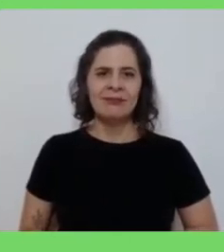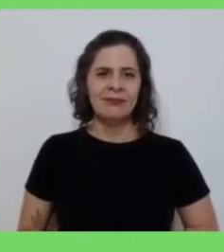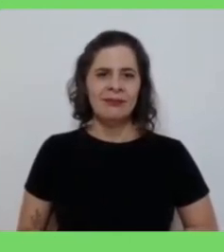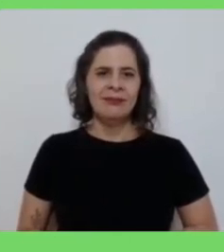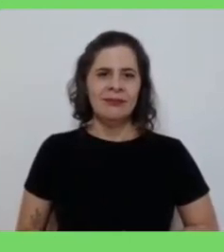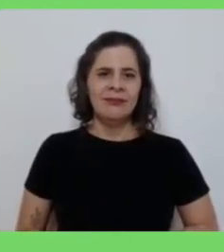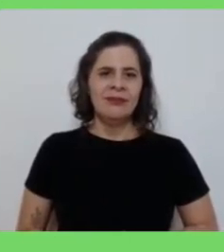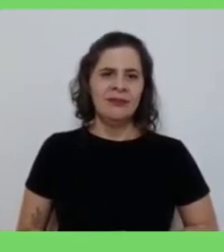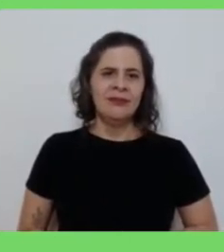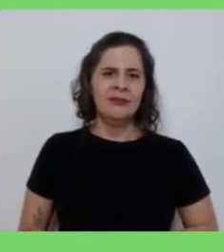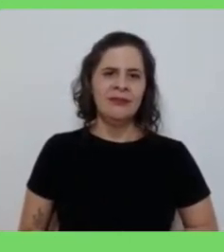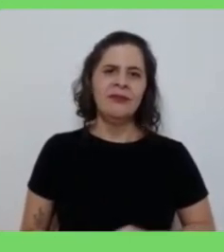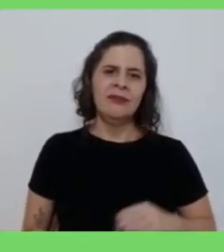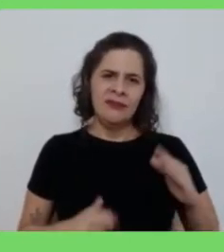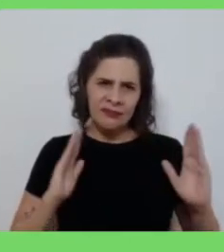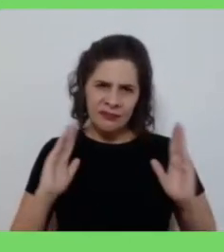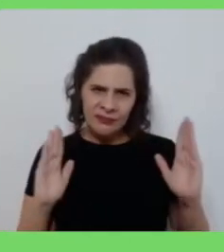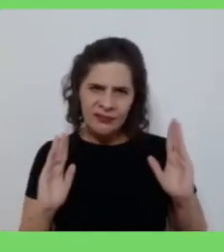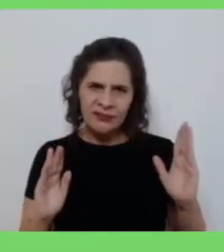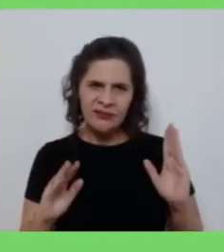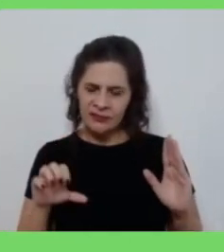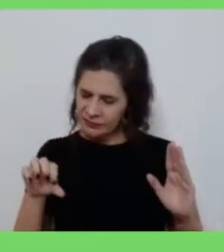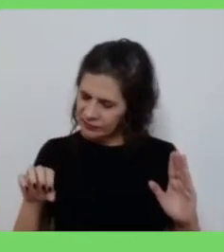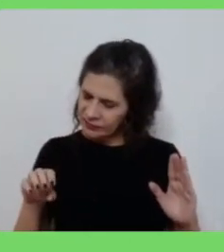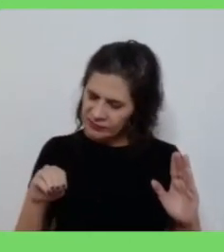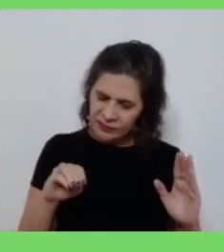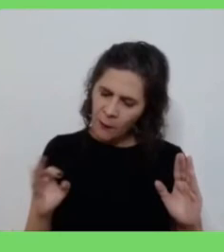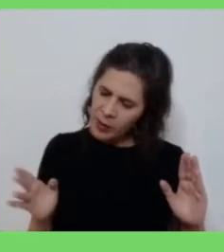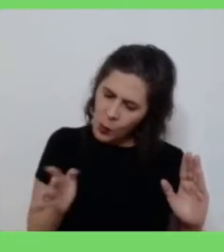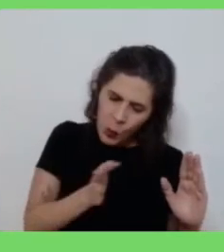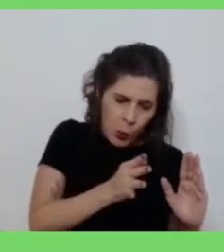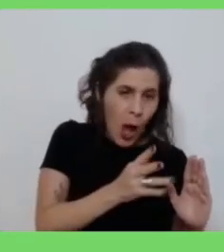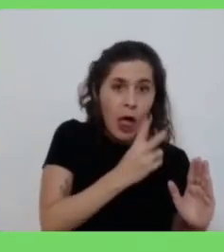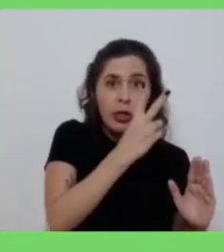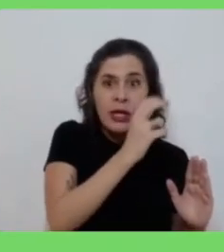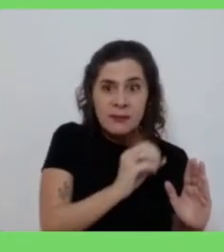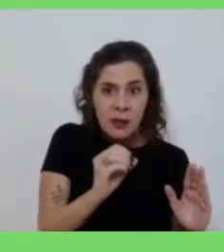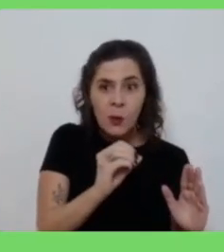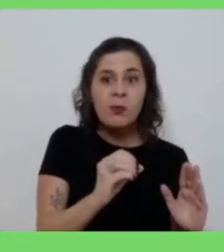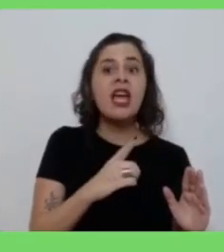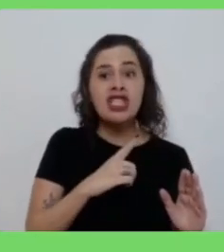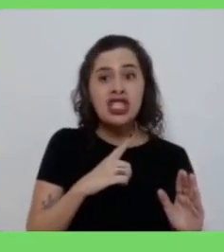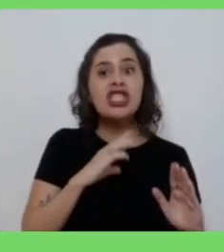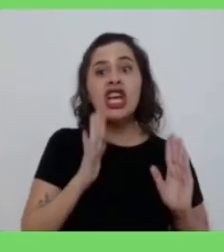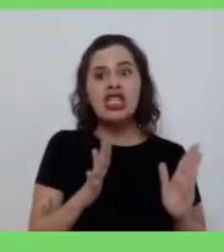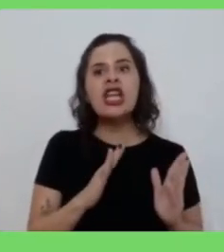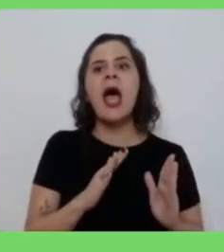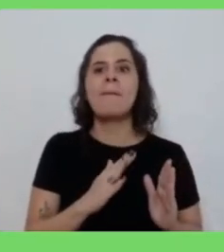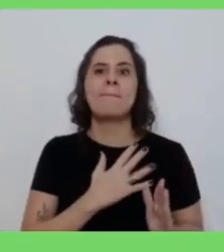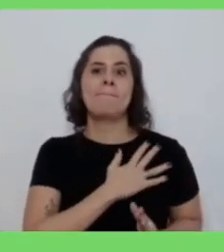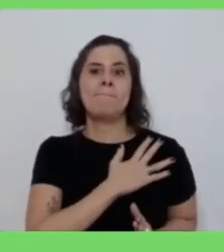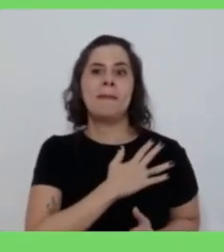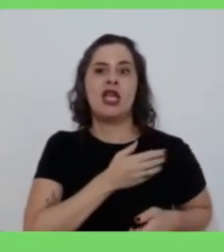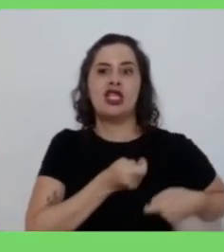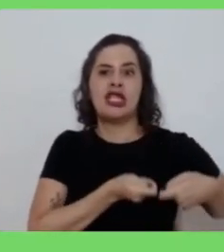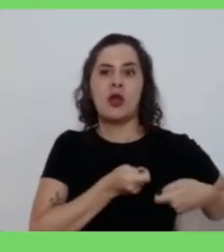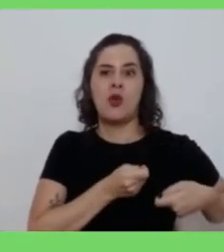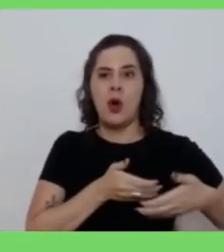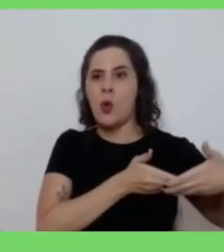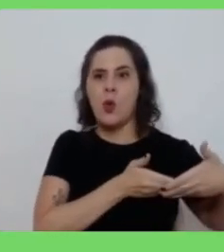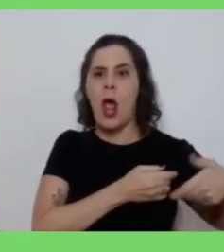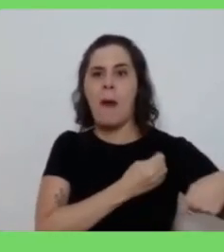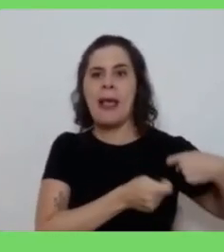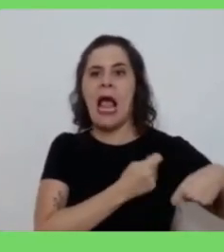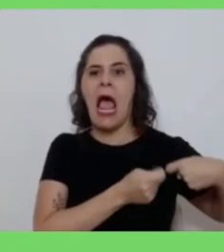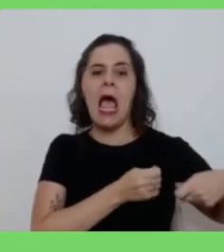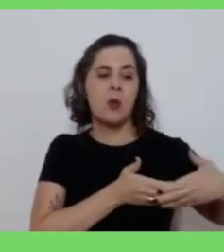e os anos a virada dos anos 90 pros anos 2000 se existia a reserva de mercado da ditadura de 90 para 2000 a